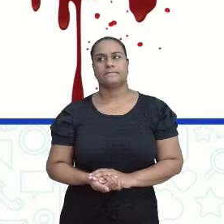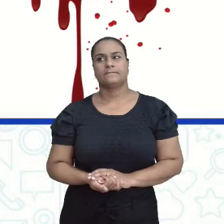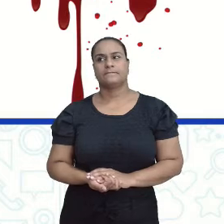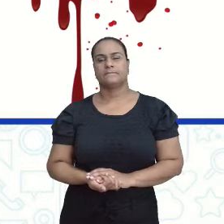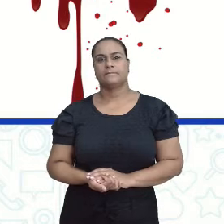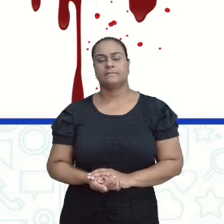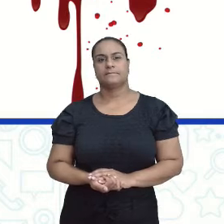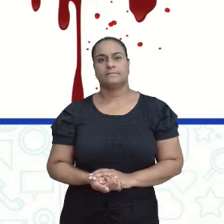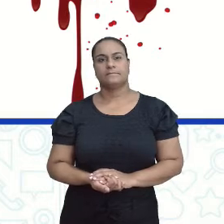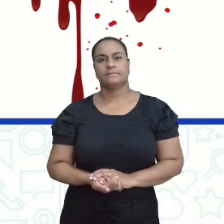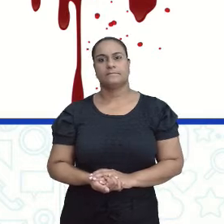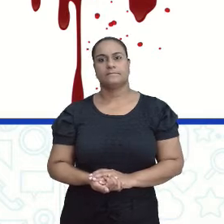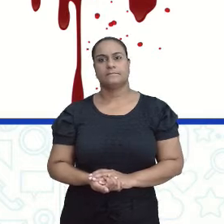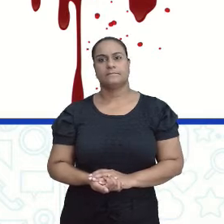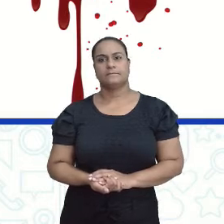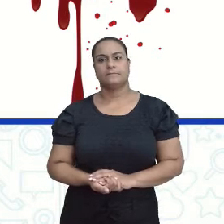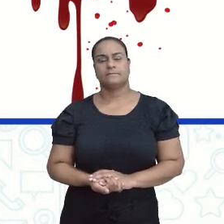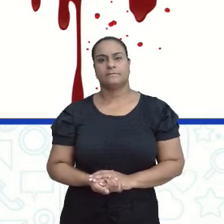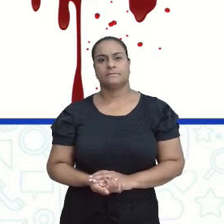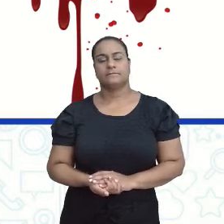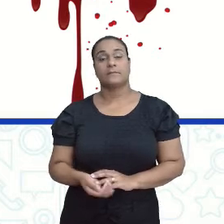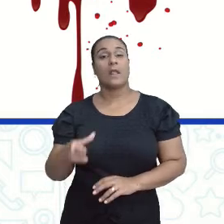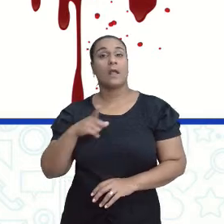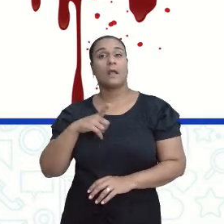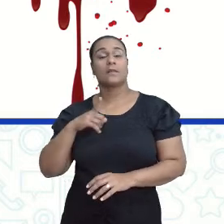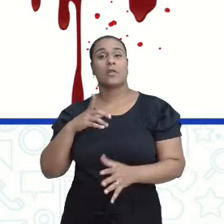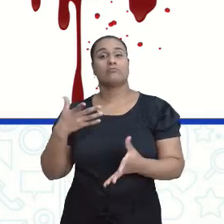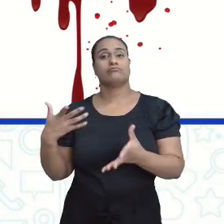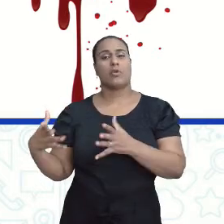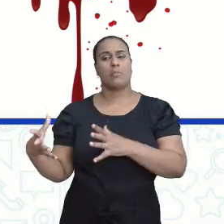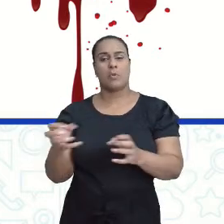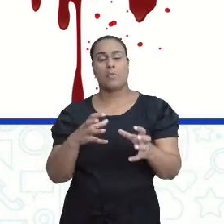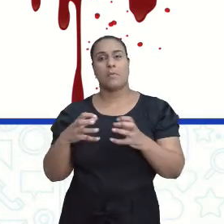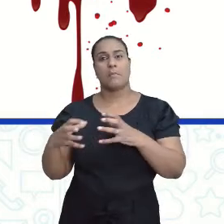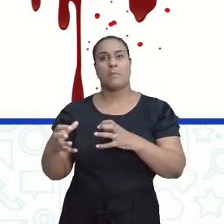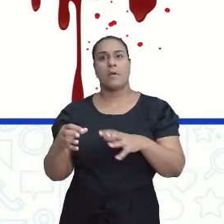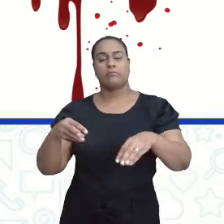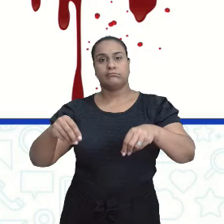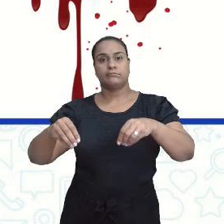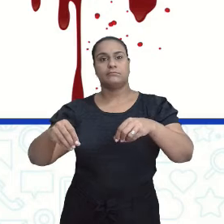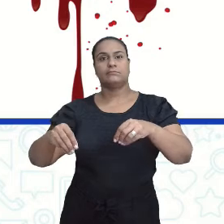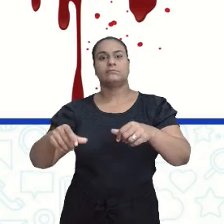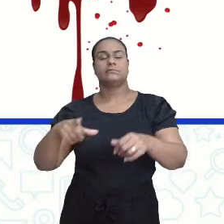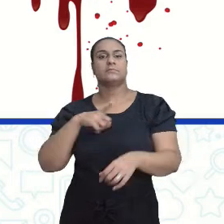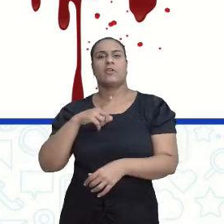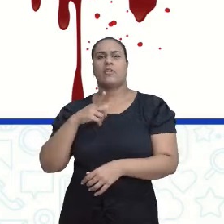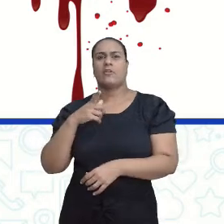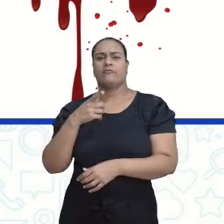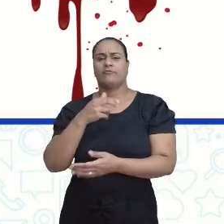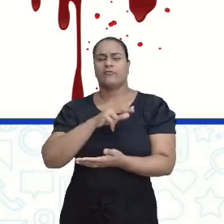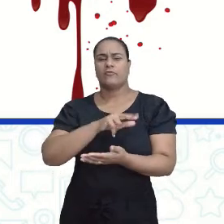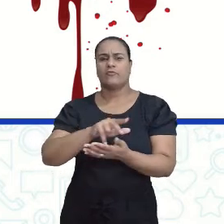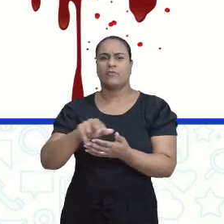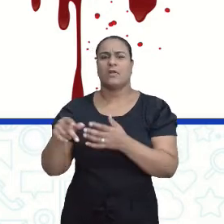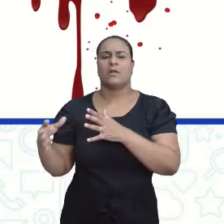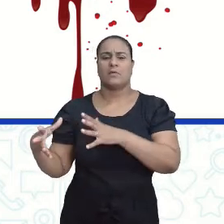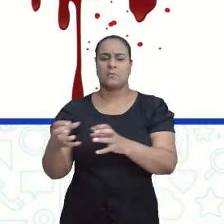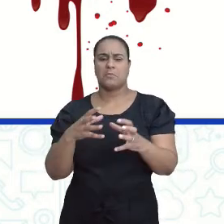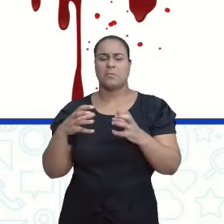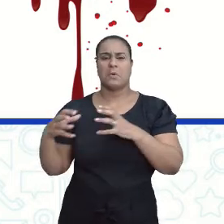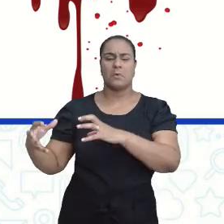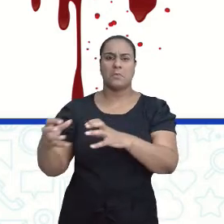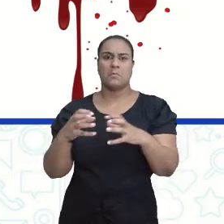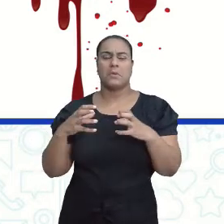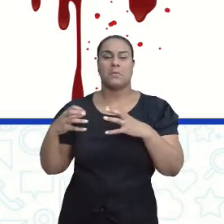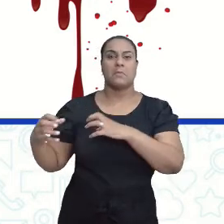gente fala aqui sobre esses conflitos, né, por terra. Existem muitos conflitos ainda em relação a essa